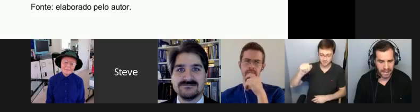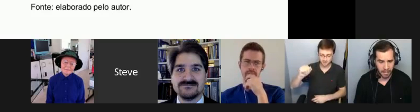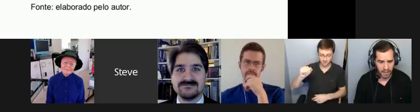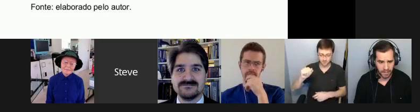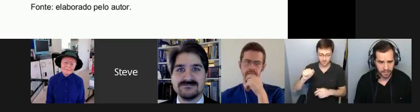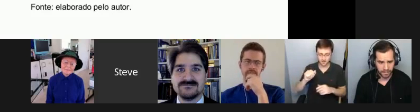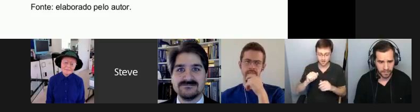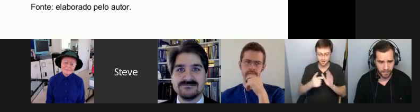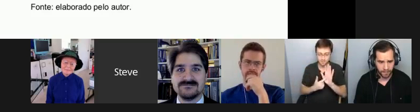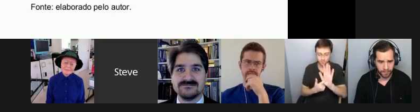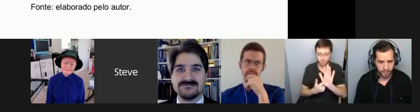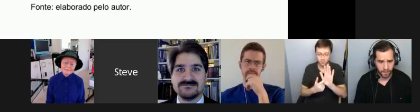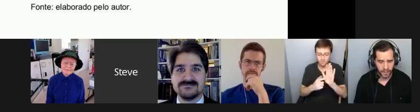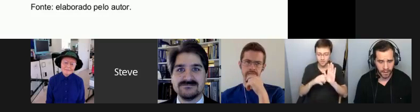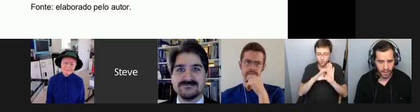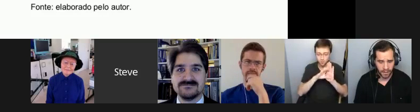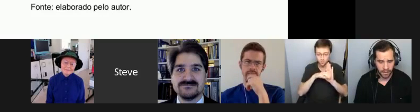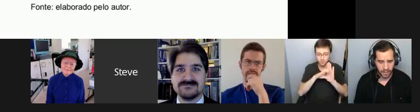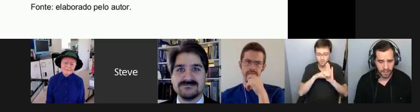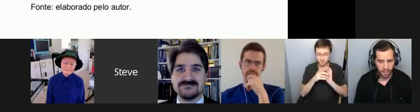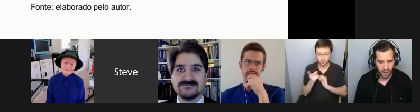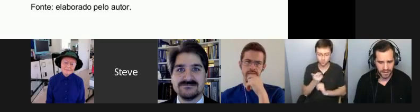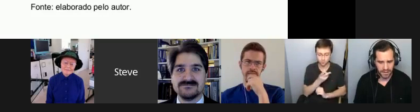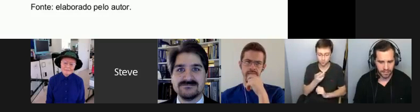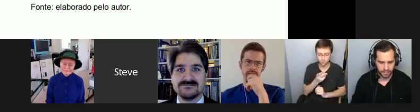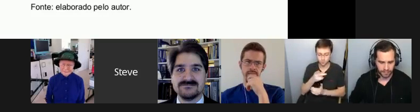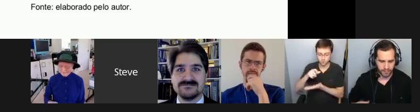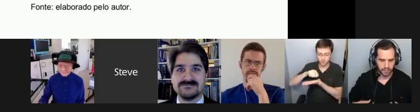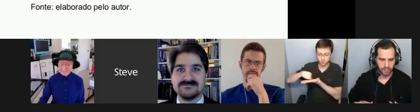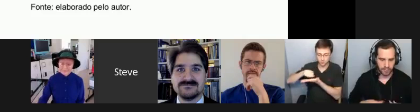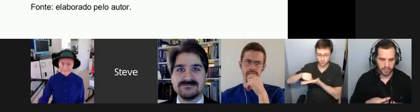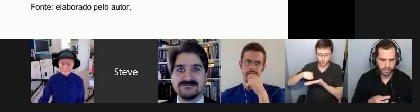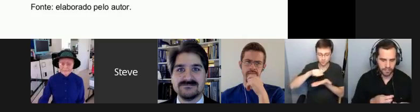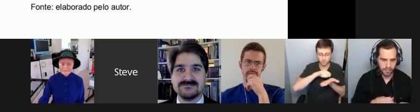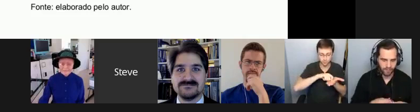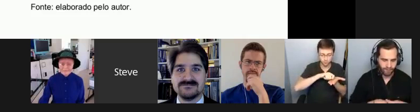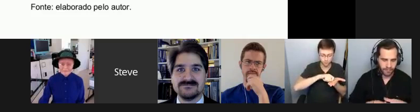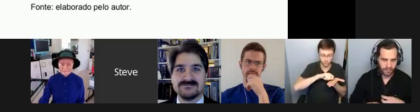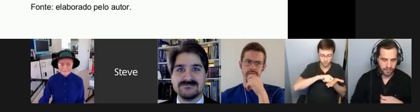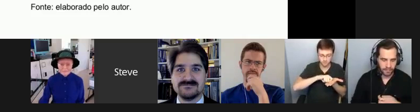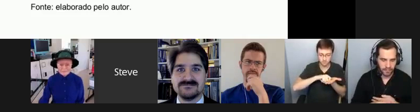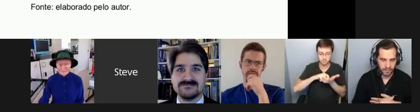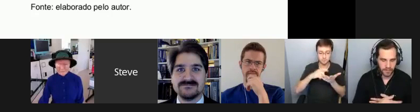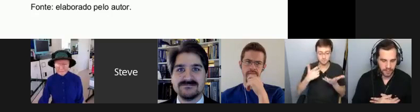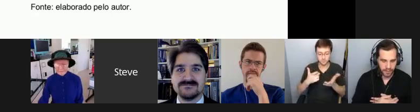um esquema que mostra